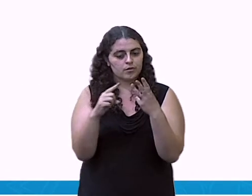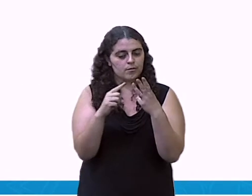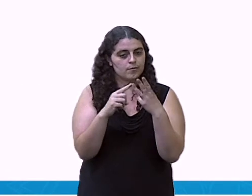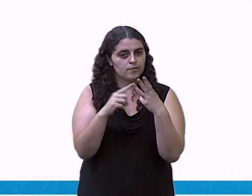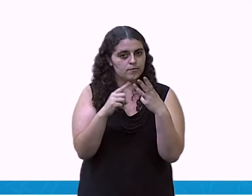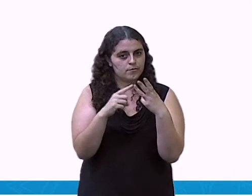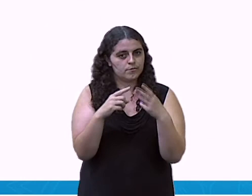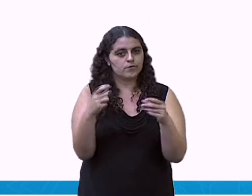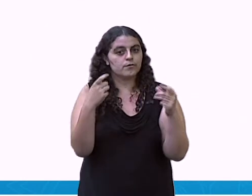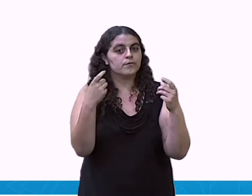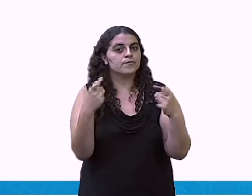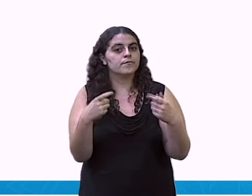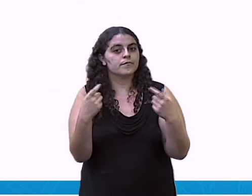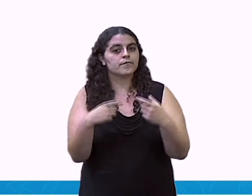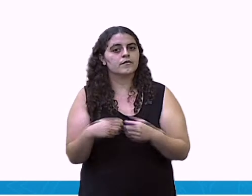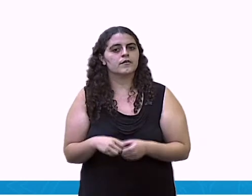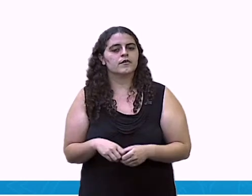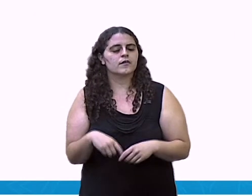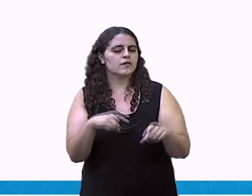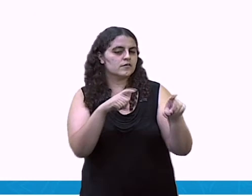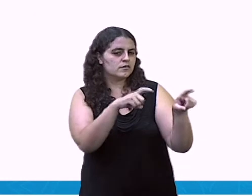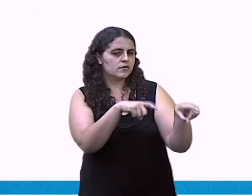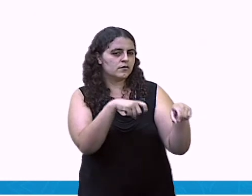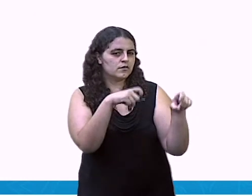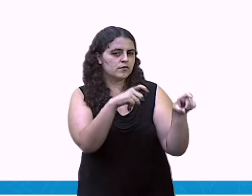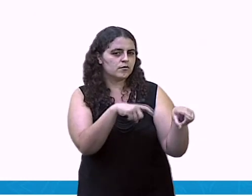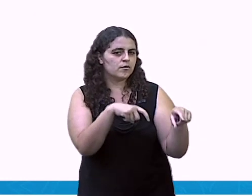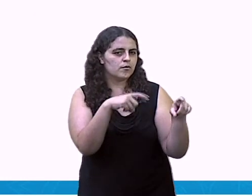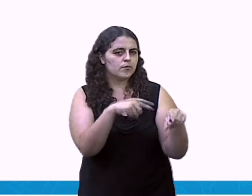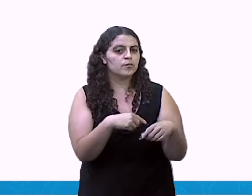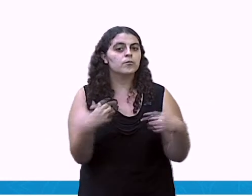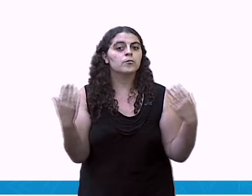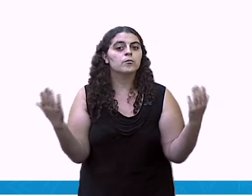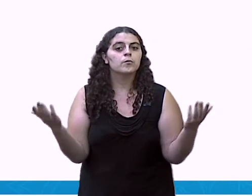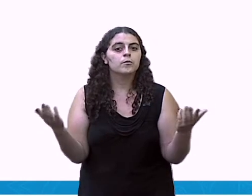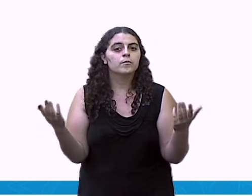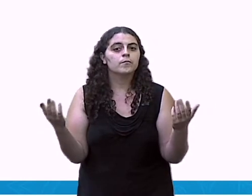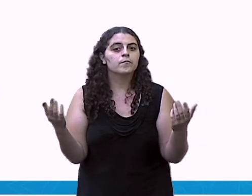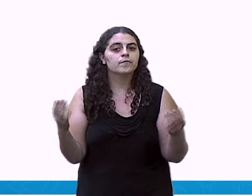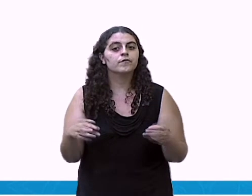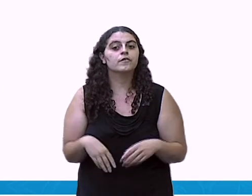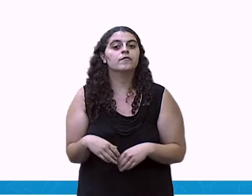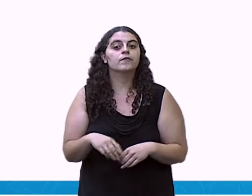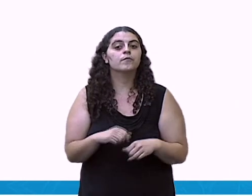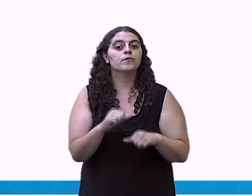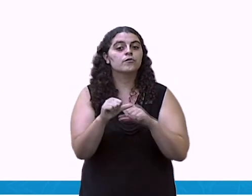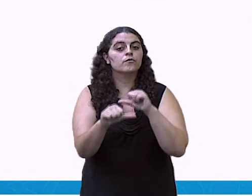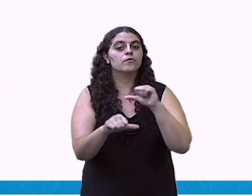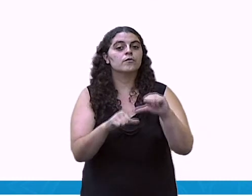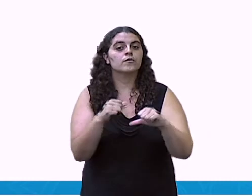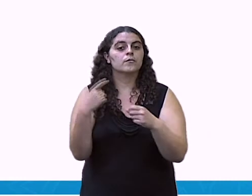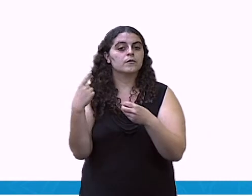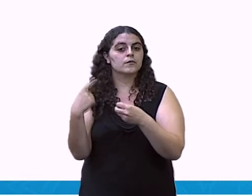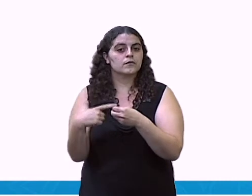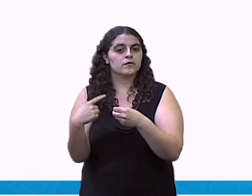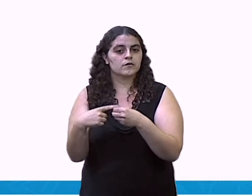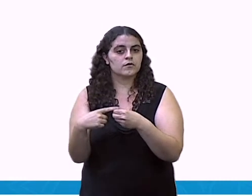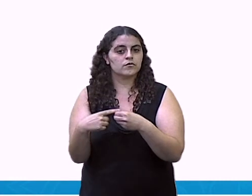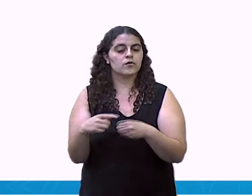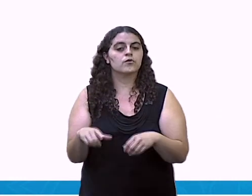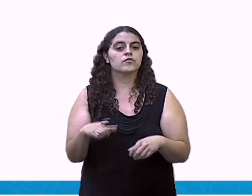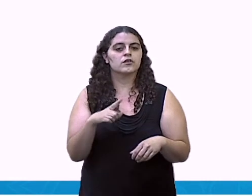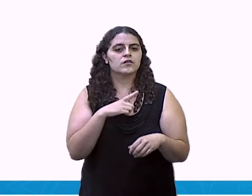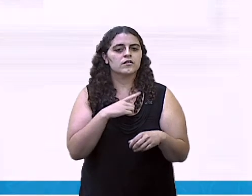um lugar que a gente poderia chamar de campo, hoje se transformou o quê? Em uma grande cidade, onde tem vários